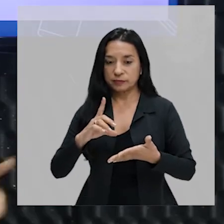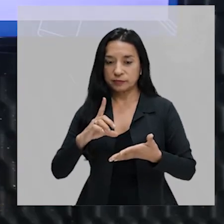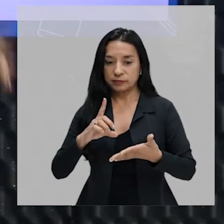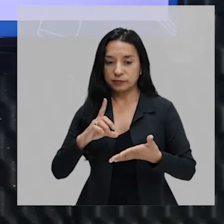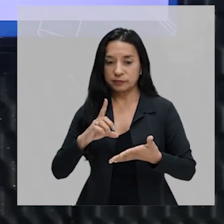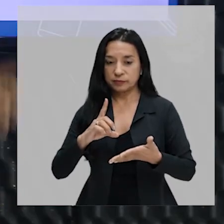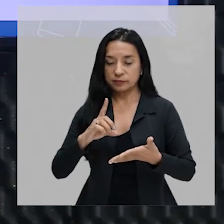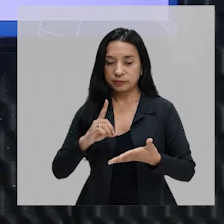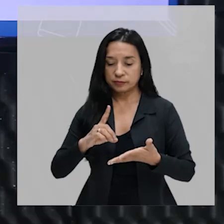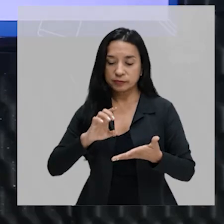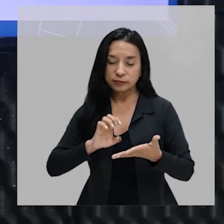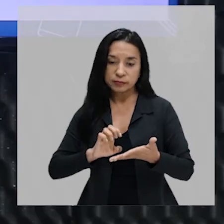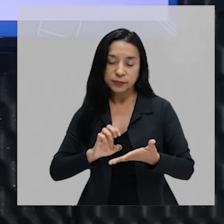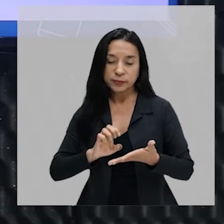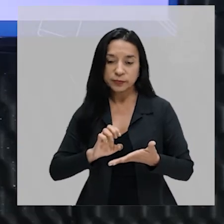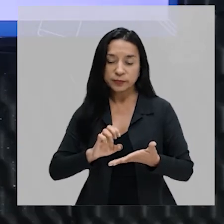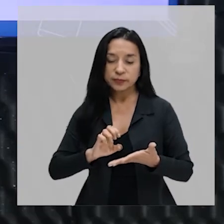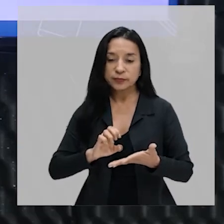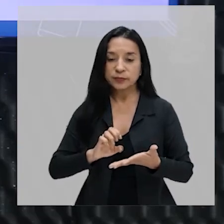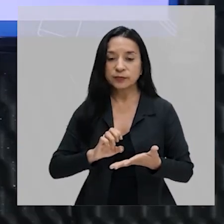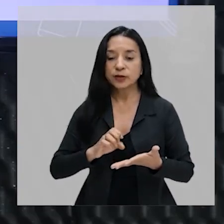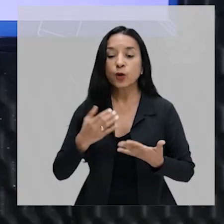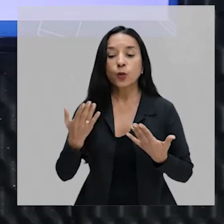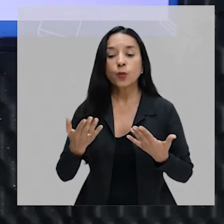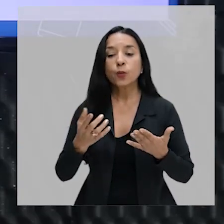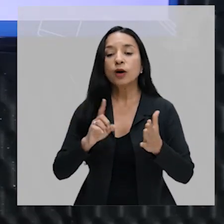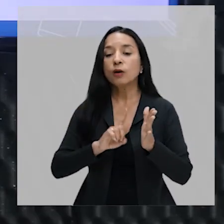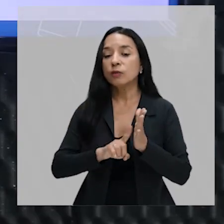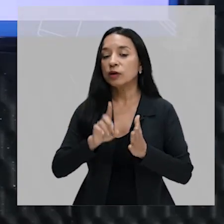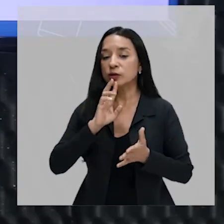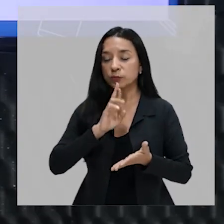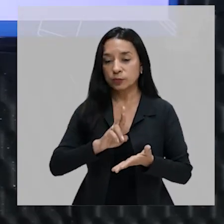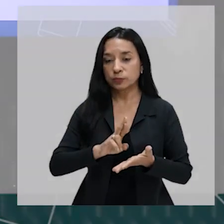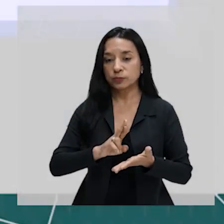podeis ficar tranquilo. Qual é a questão?